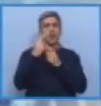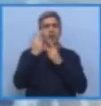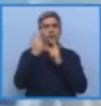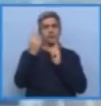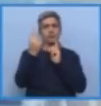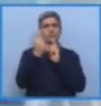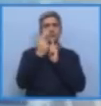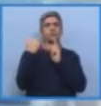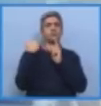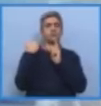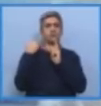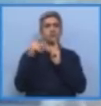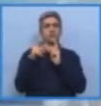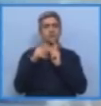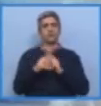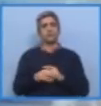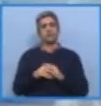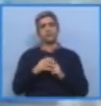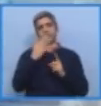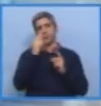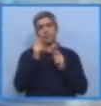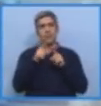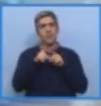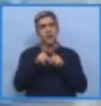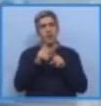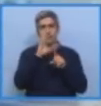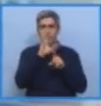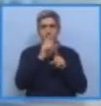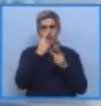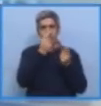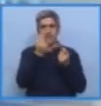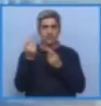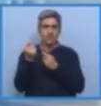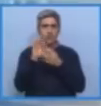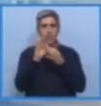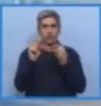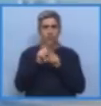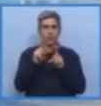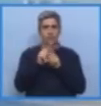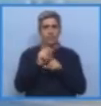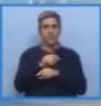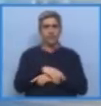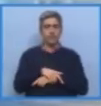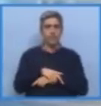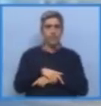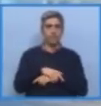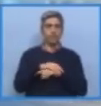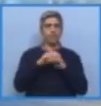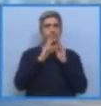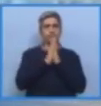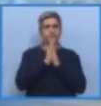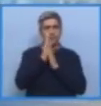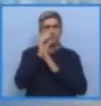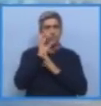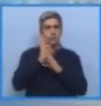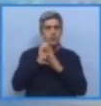que o interpela. Aqui temos quase que um paralelismo desse episódio. Portanto, Deus, o Senhor,